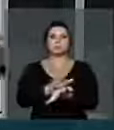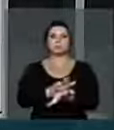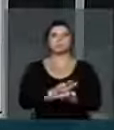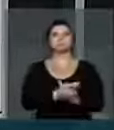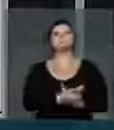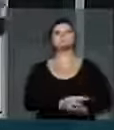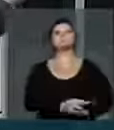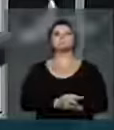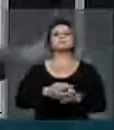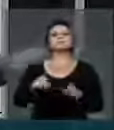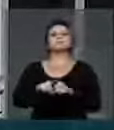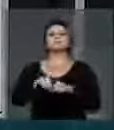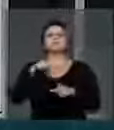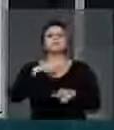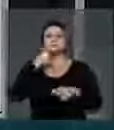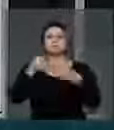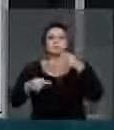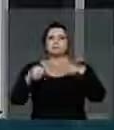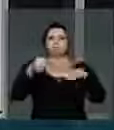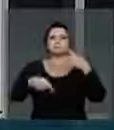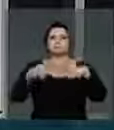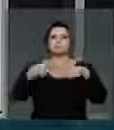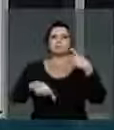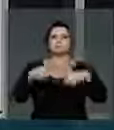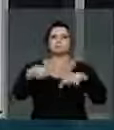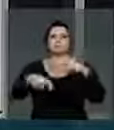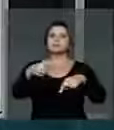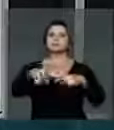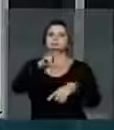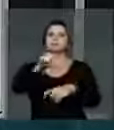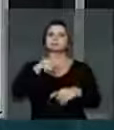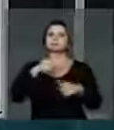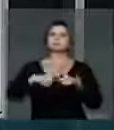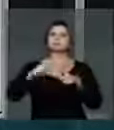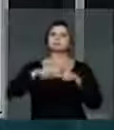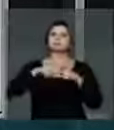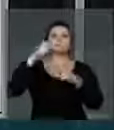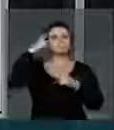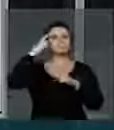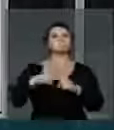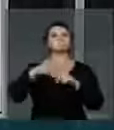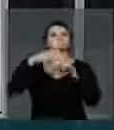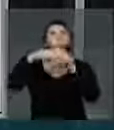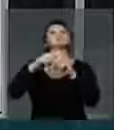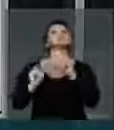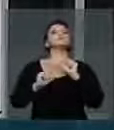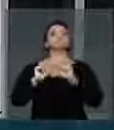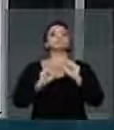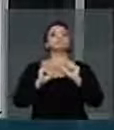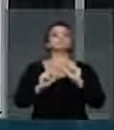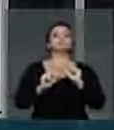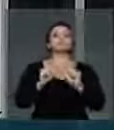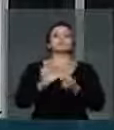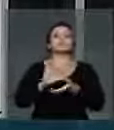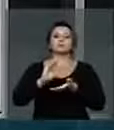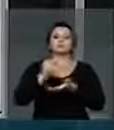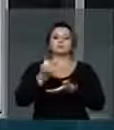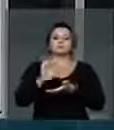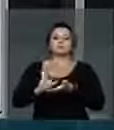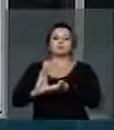certo modo, foi um grande debate na nação e que vai ter uma consequência extremamente positiva, que foi a distribuição